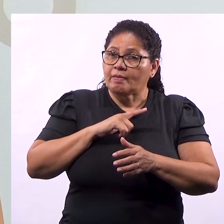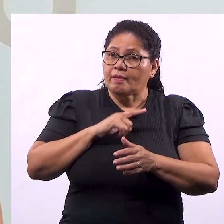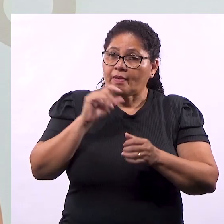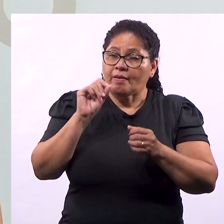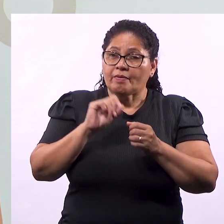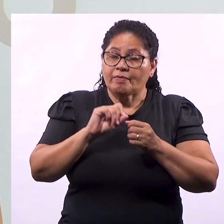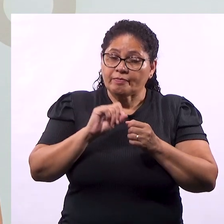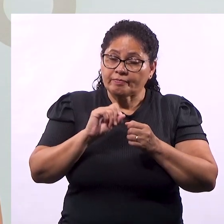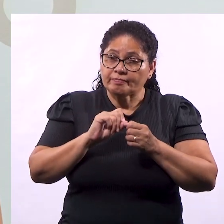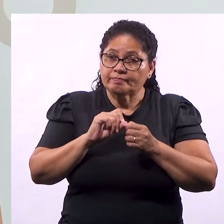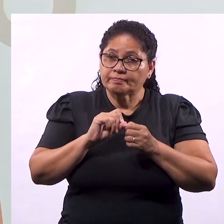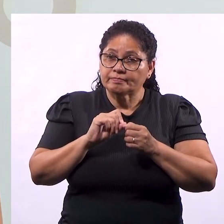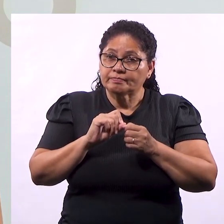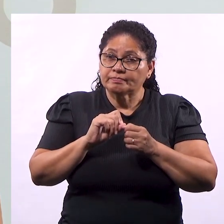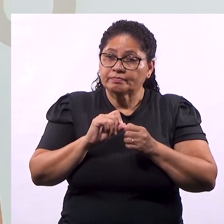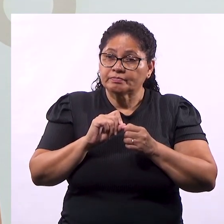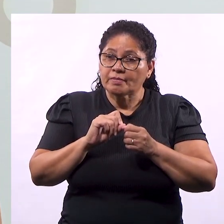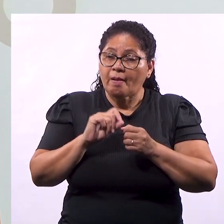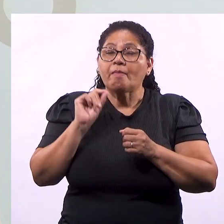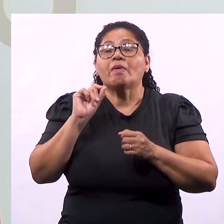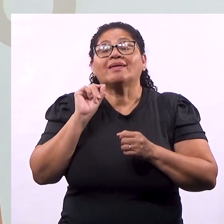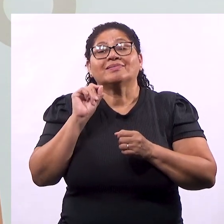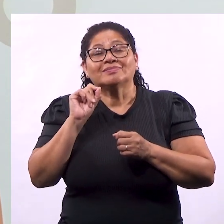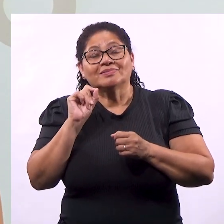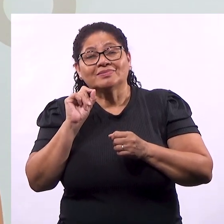ela é feita para